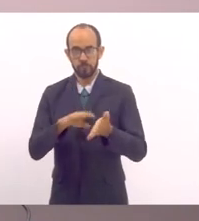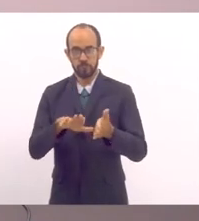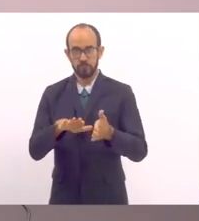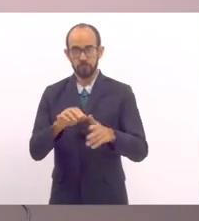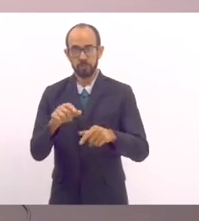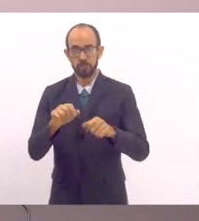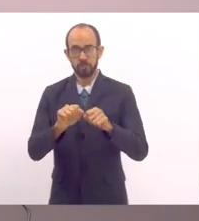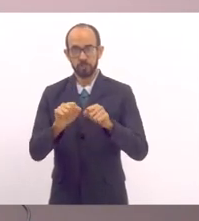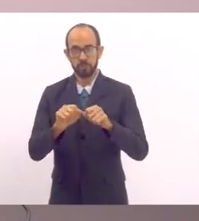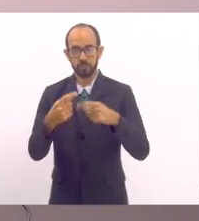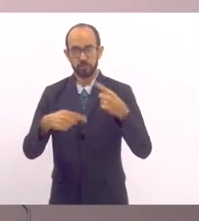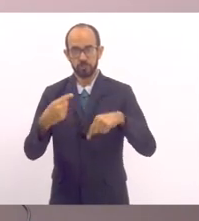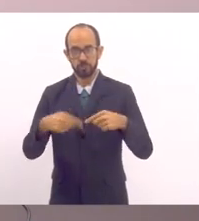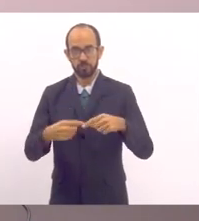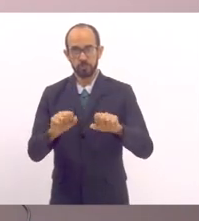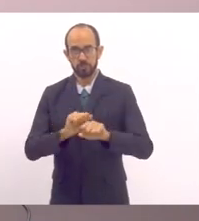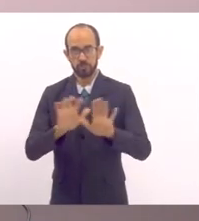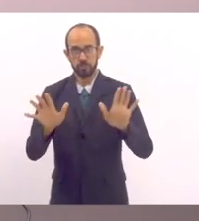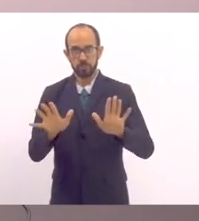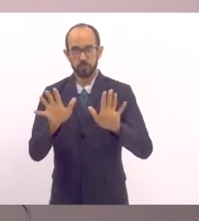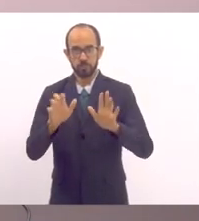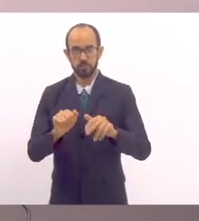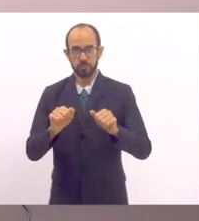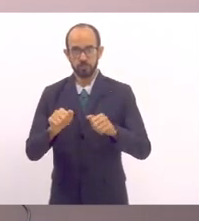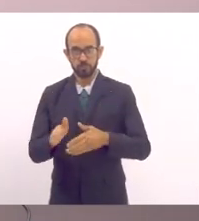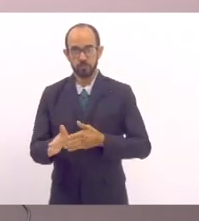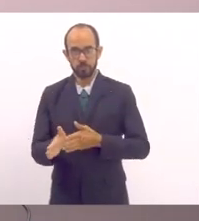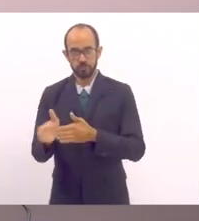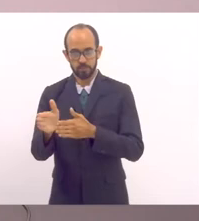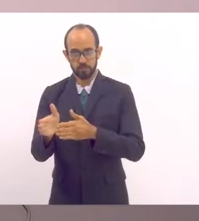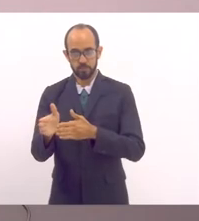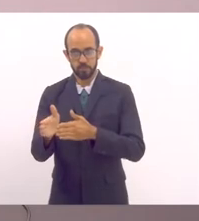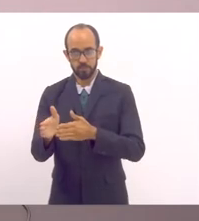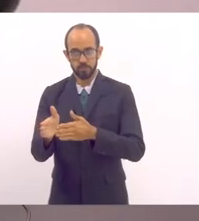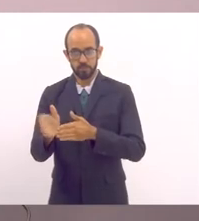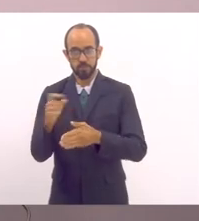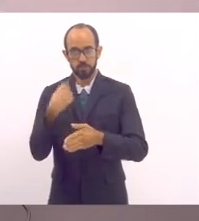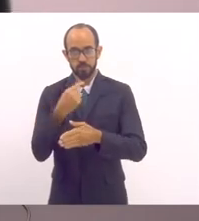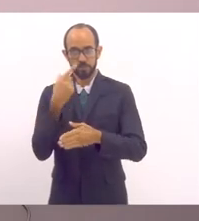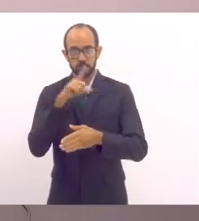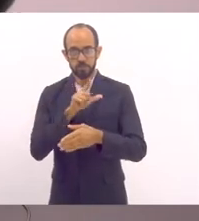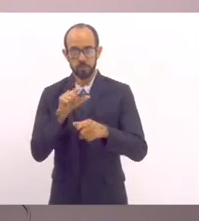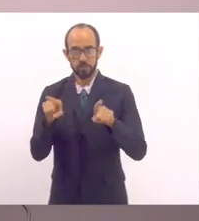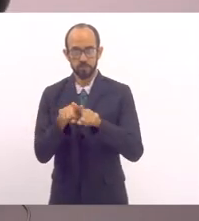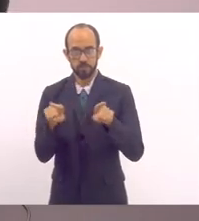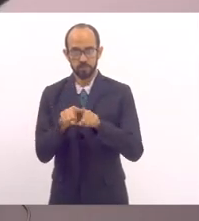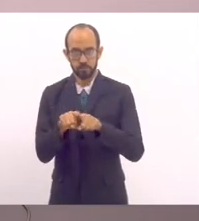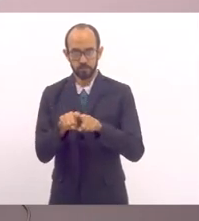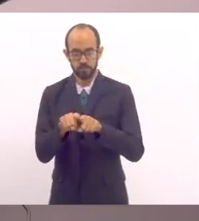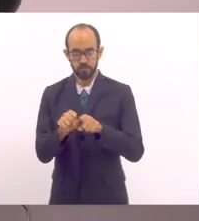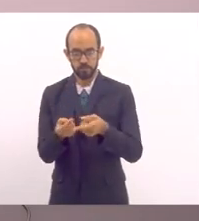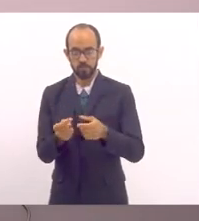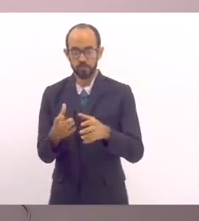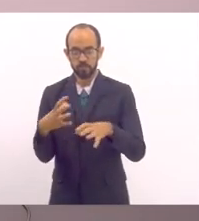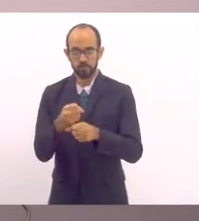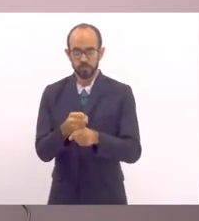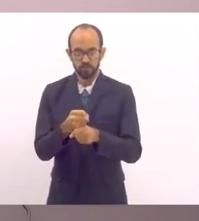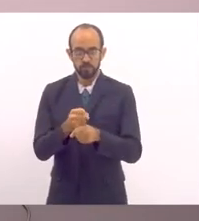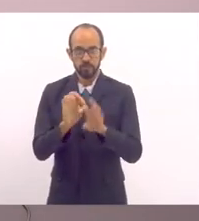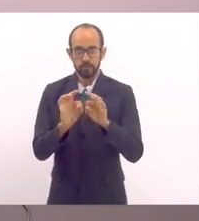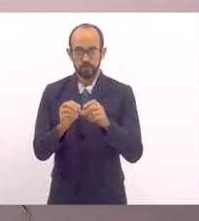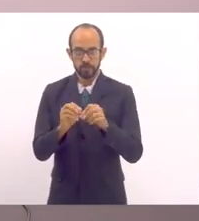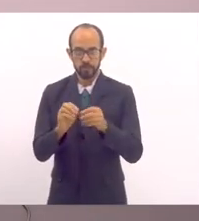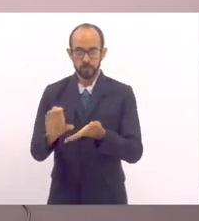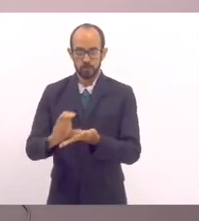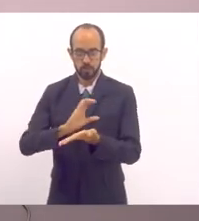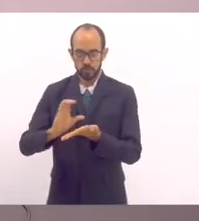política pública clara, estabelecida, para se seguir. E a gente ocupar esses espaços e conseguir trazer os recursos que estão aí em todos os lugares, que a